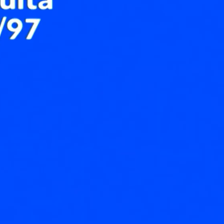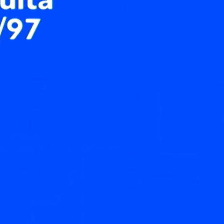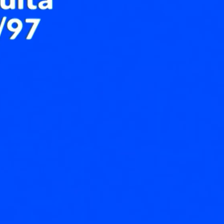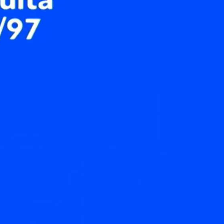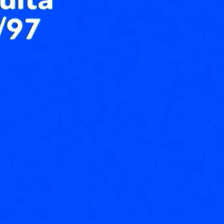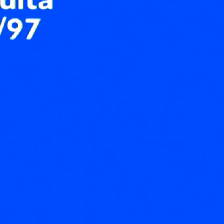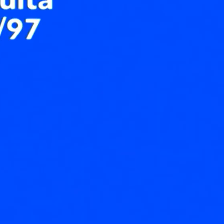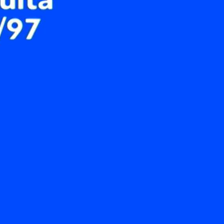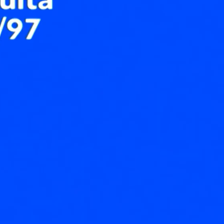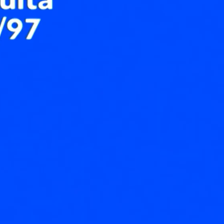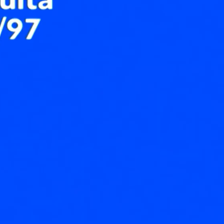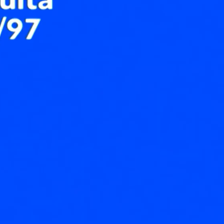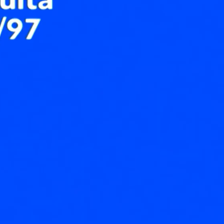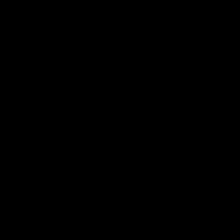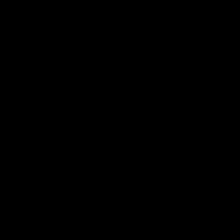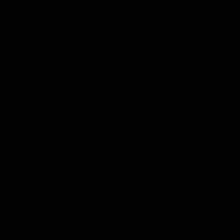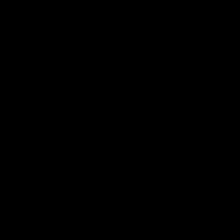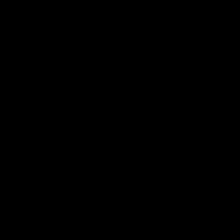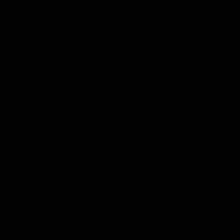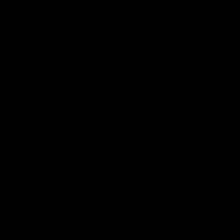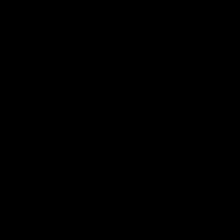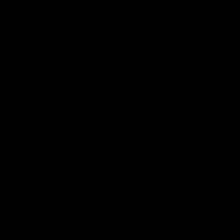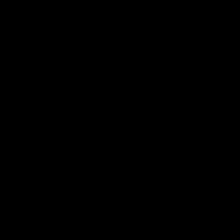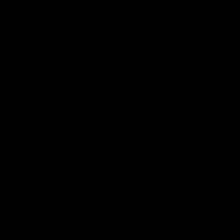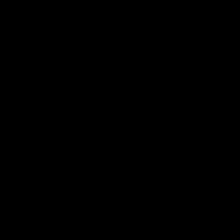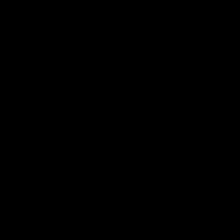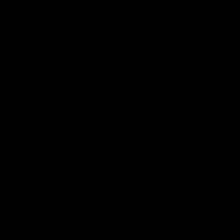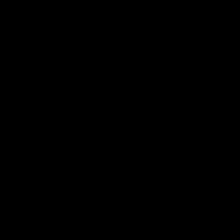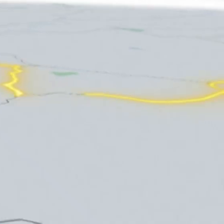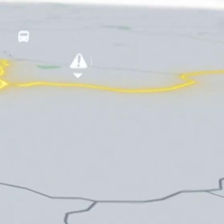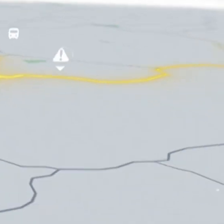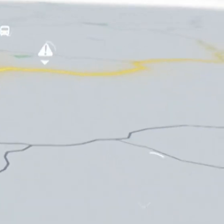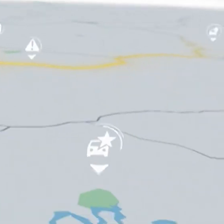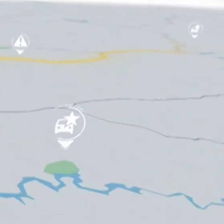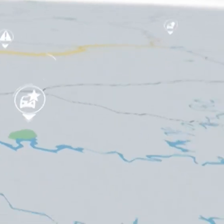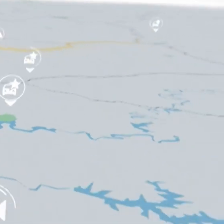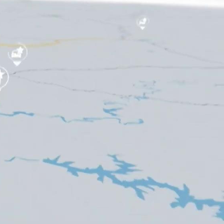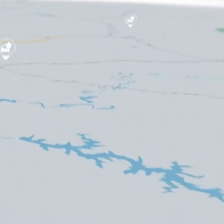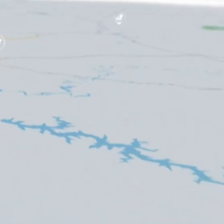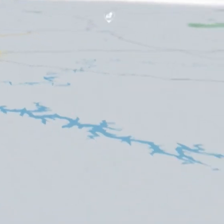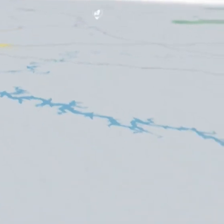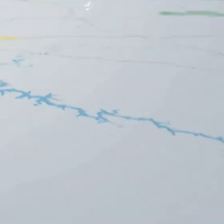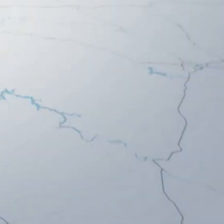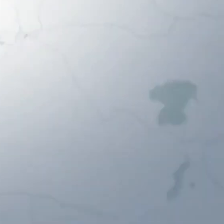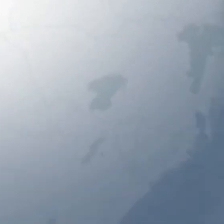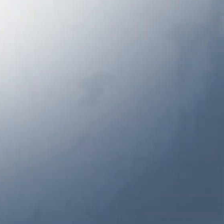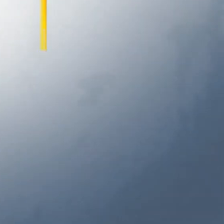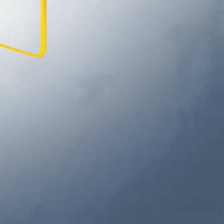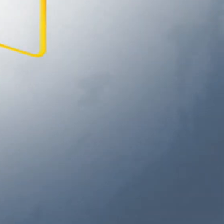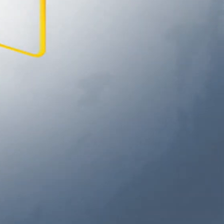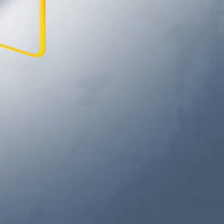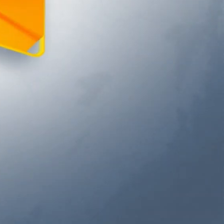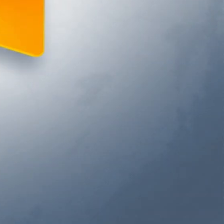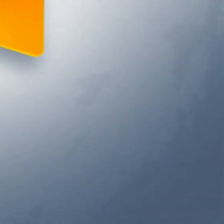CIDADE NO BRASIL A CIDADE NO